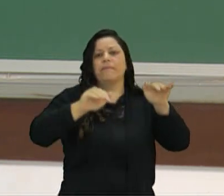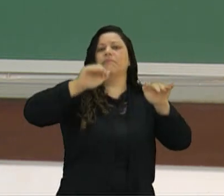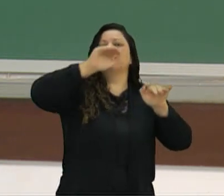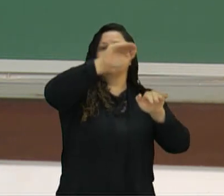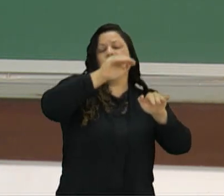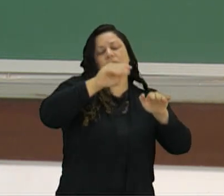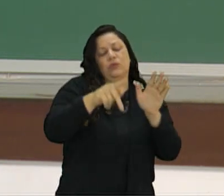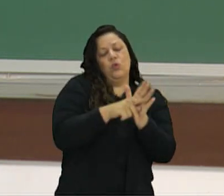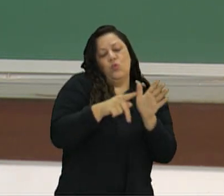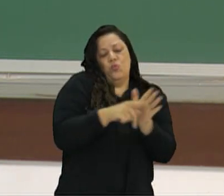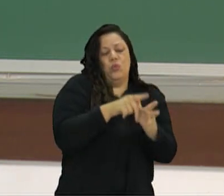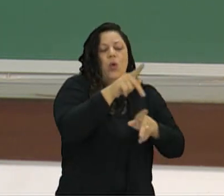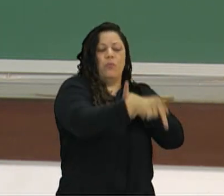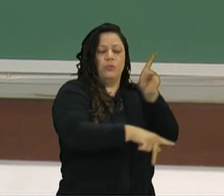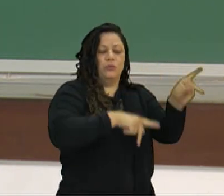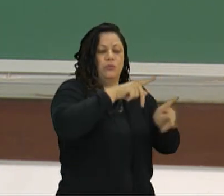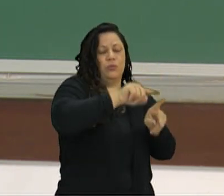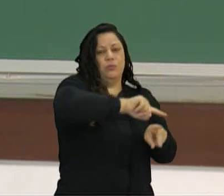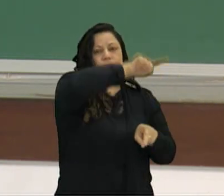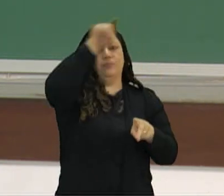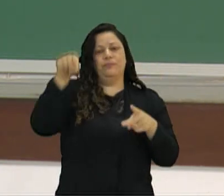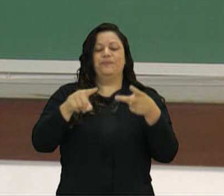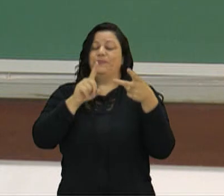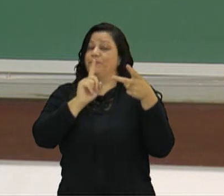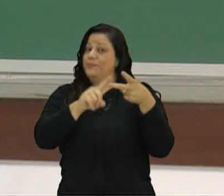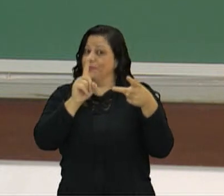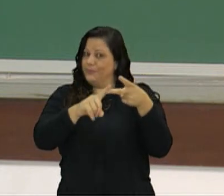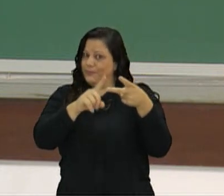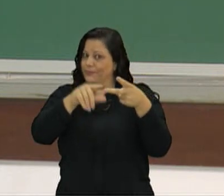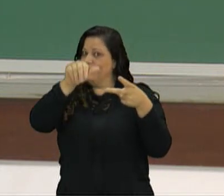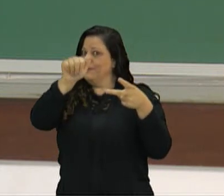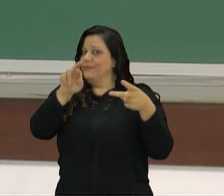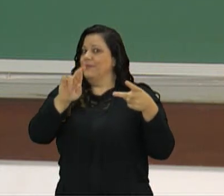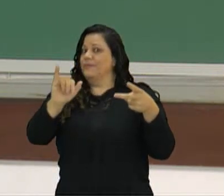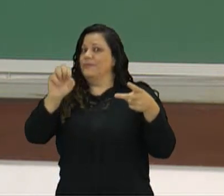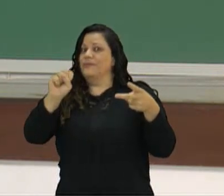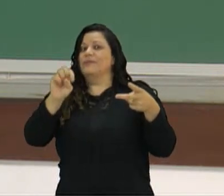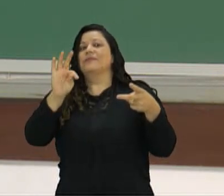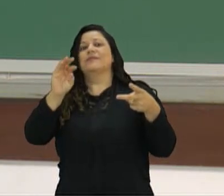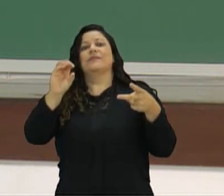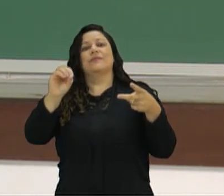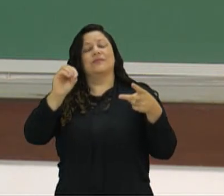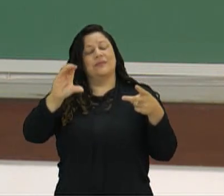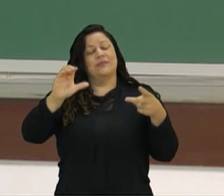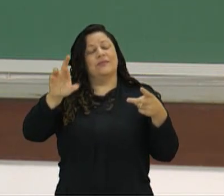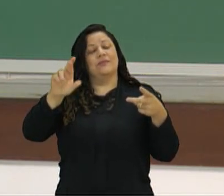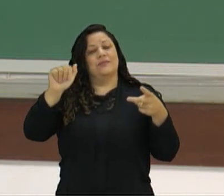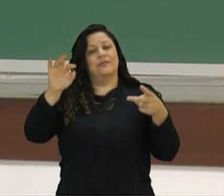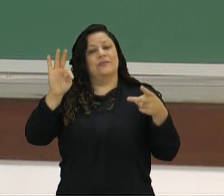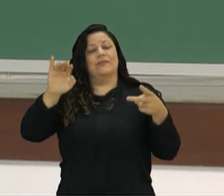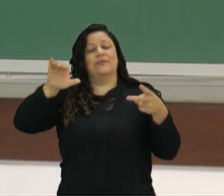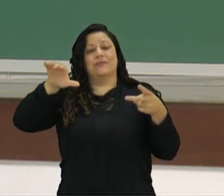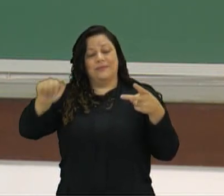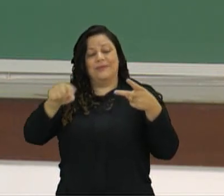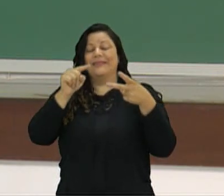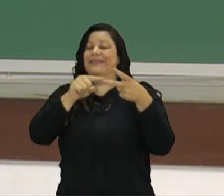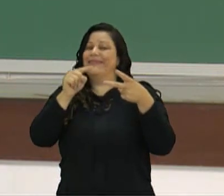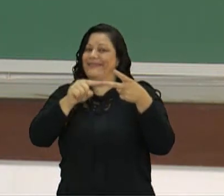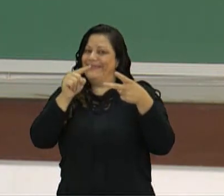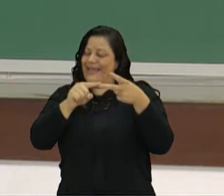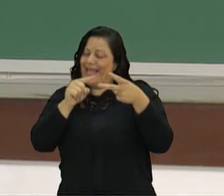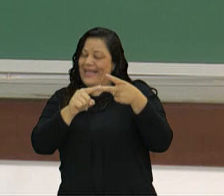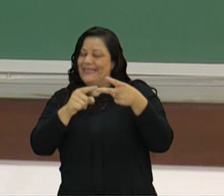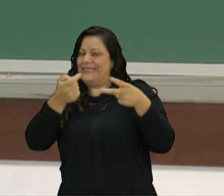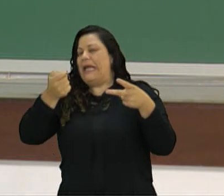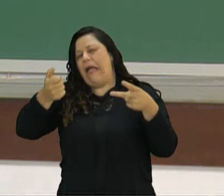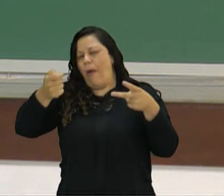caso, é do povo, e a república aristocrática, né? A aristocracia, o poder soberano é de parte do